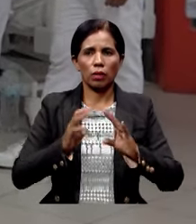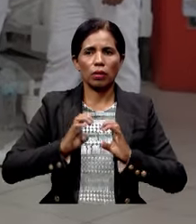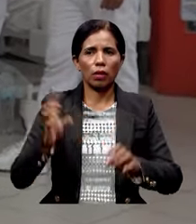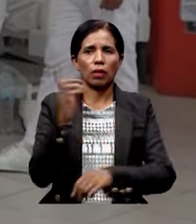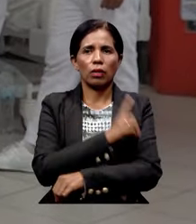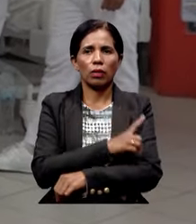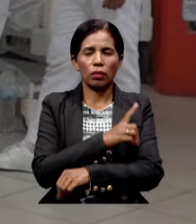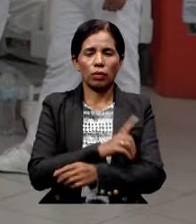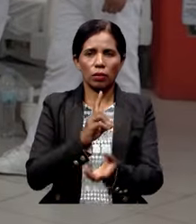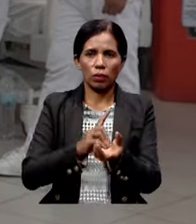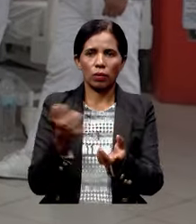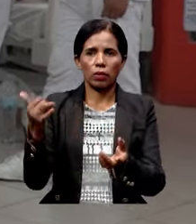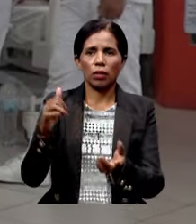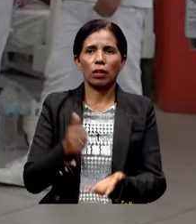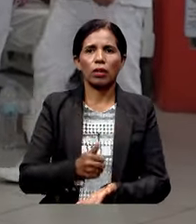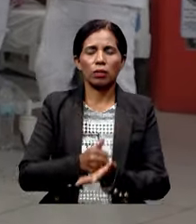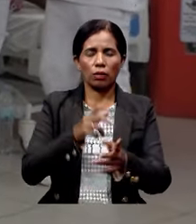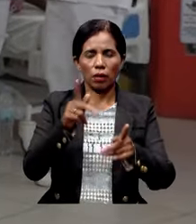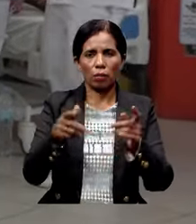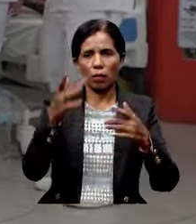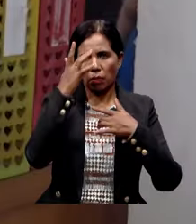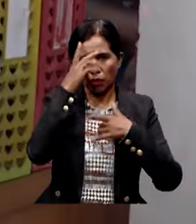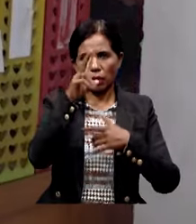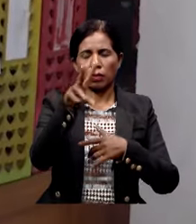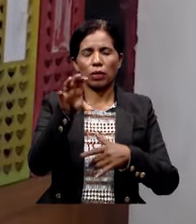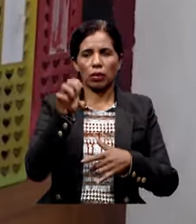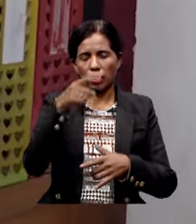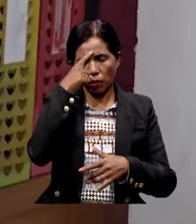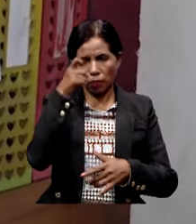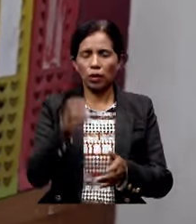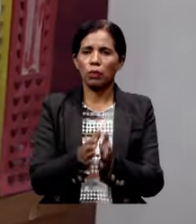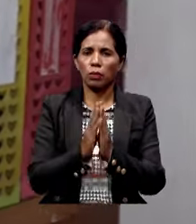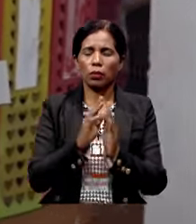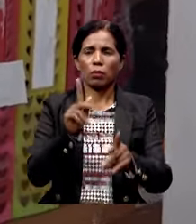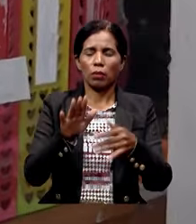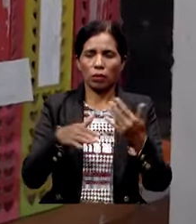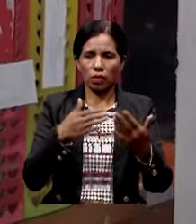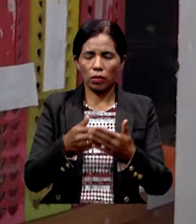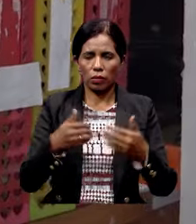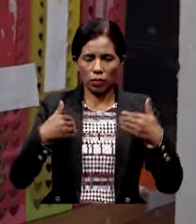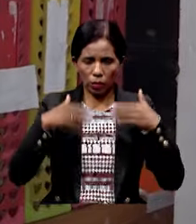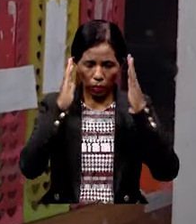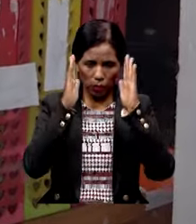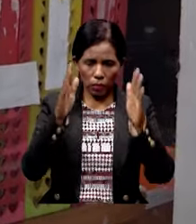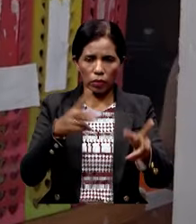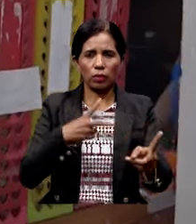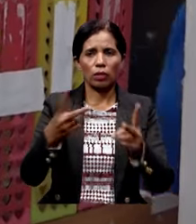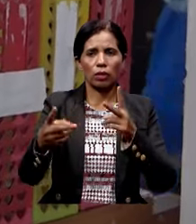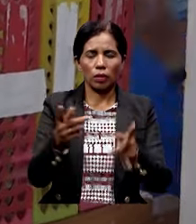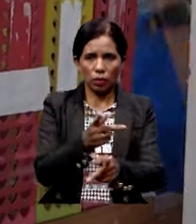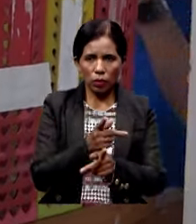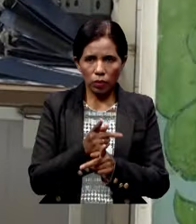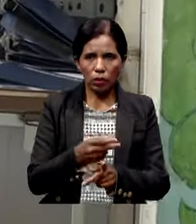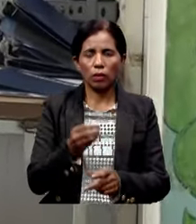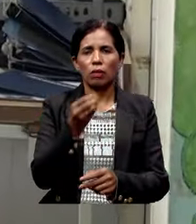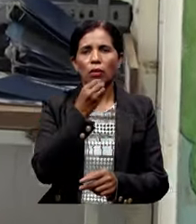loron médico sira atende paciente atu suaresin. Tamba neni husu komunidade atui atensaun banira halo viaze no cuidado